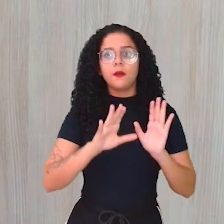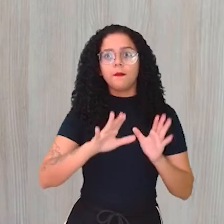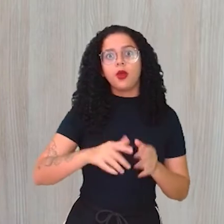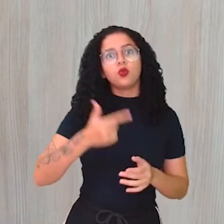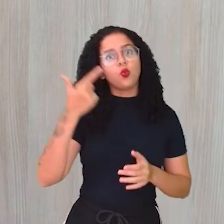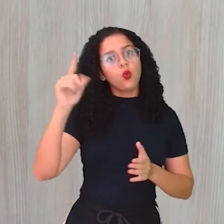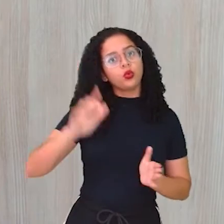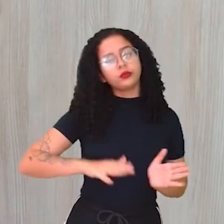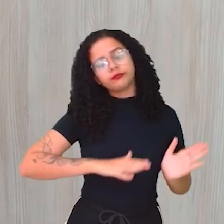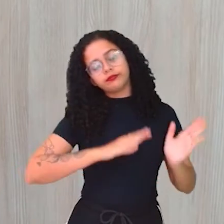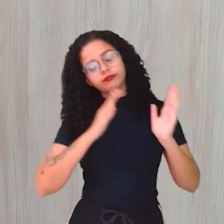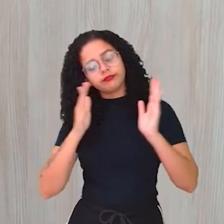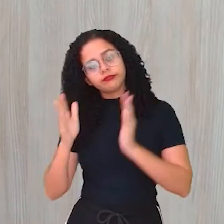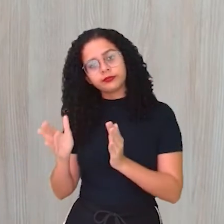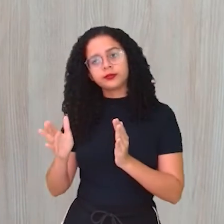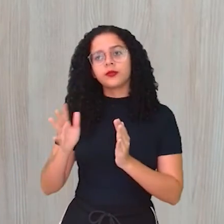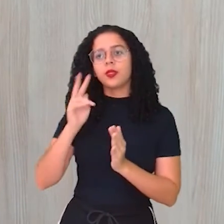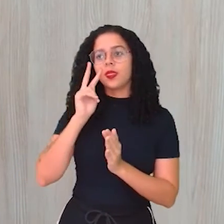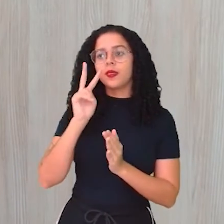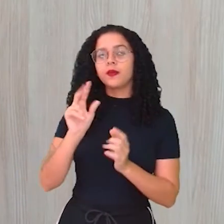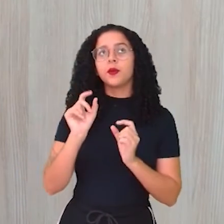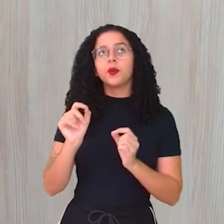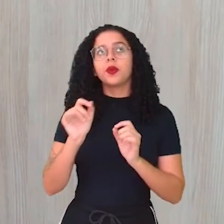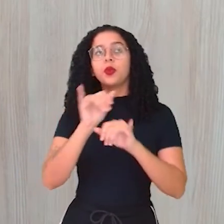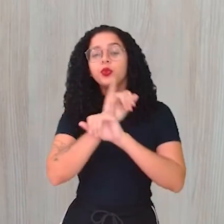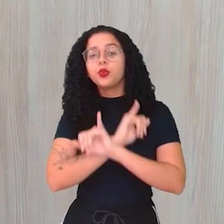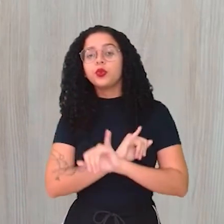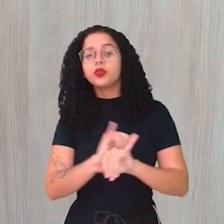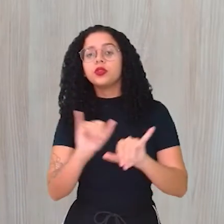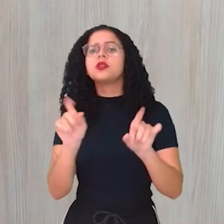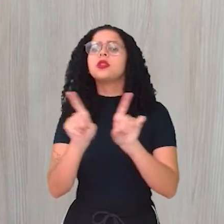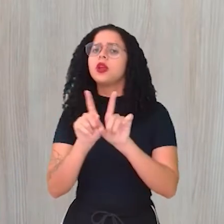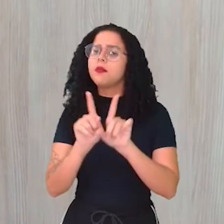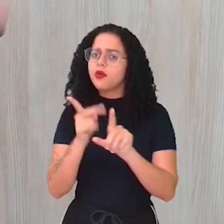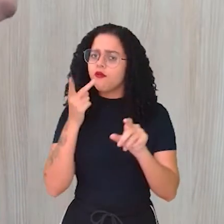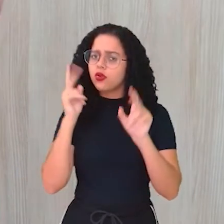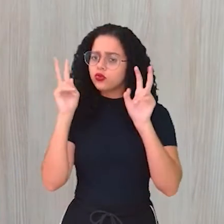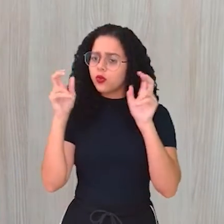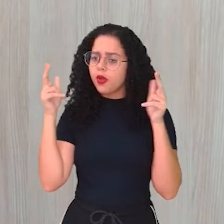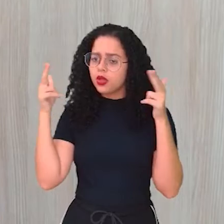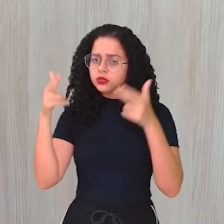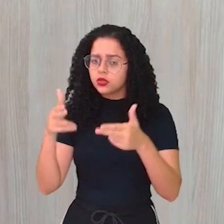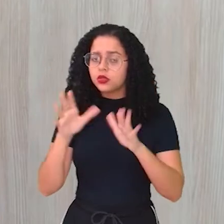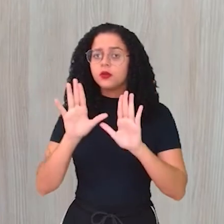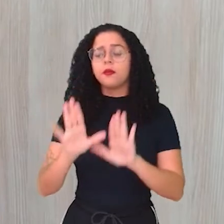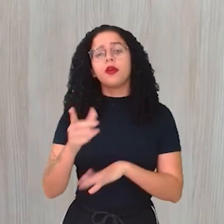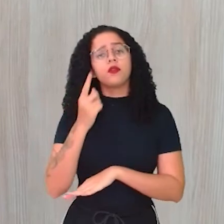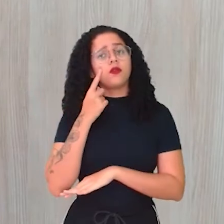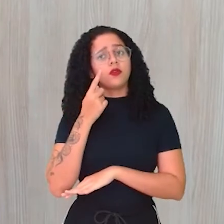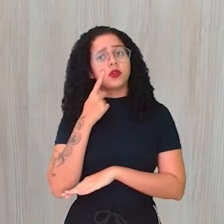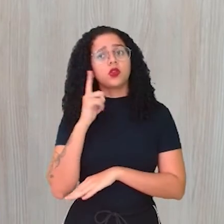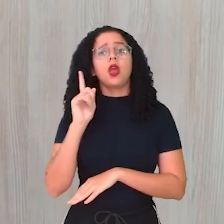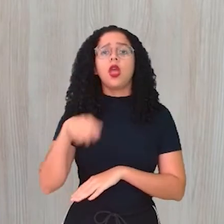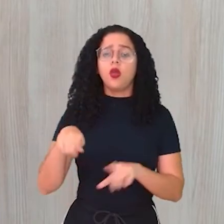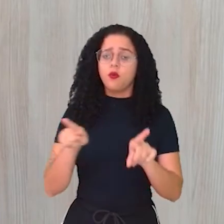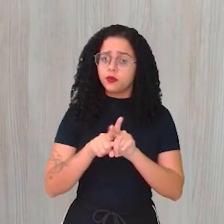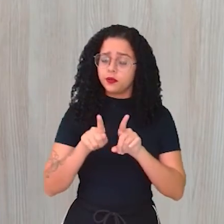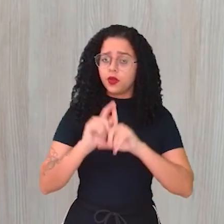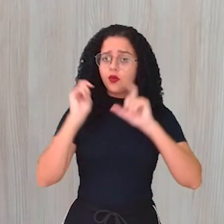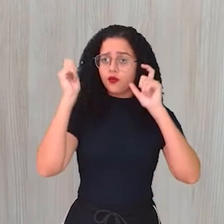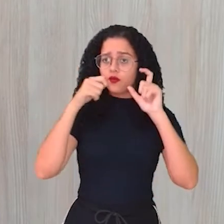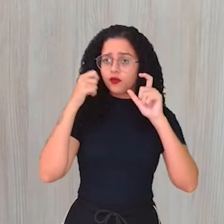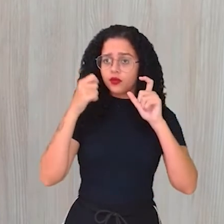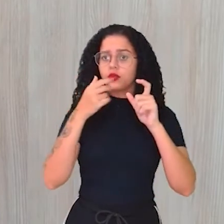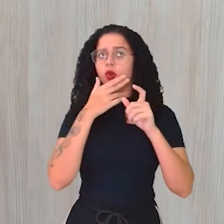no outro, a gente já tem uma notícia também falando de um assalto, mas aí, vejam, também é um vídeo,